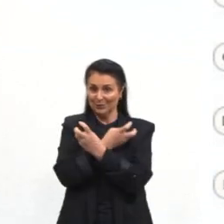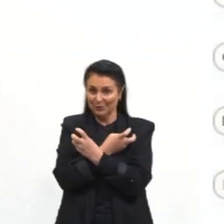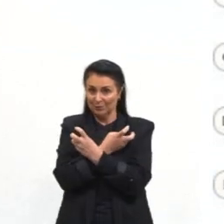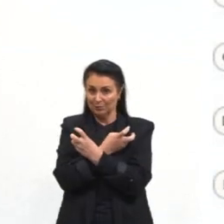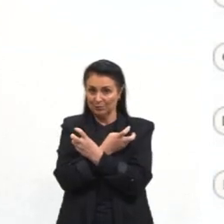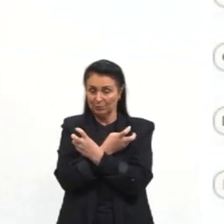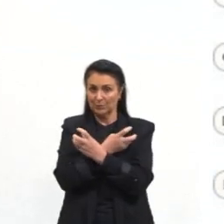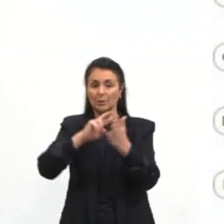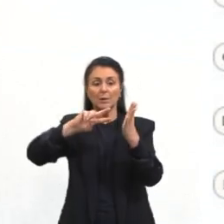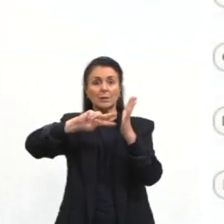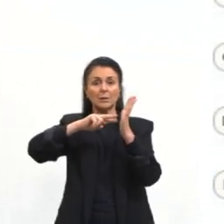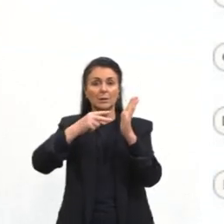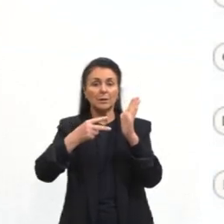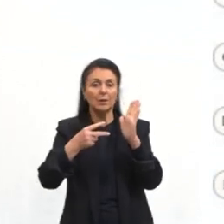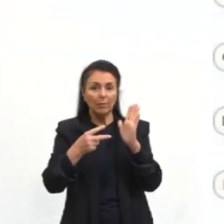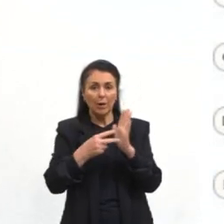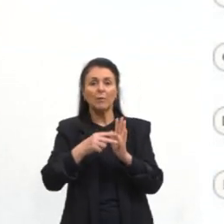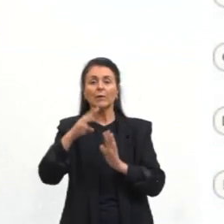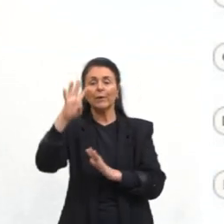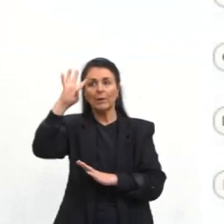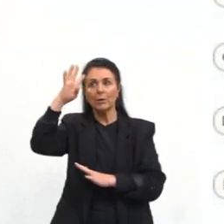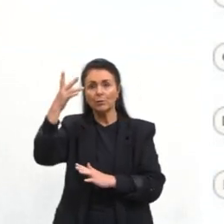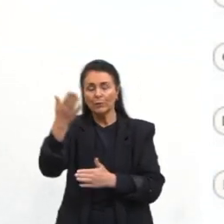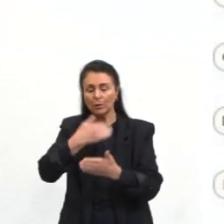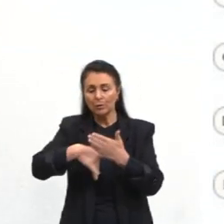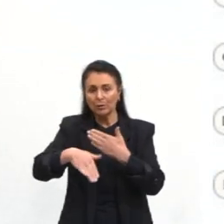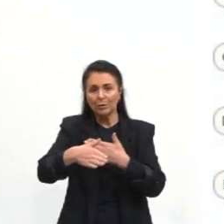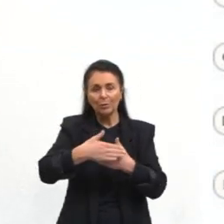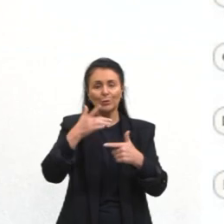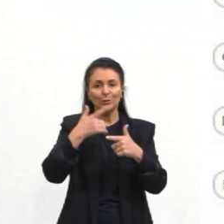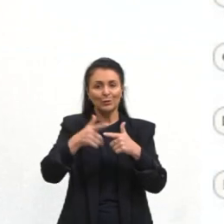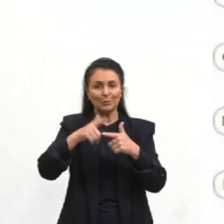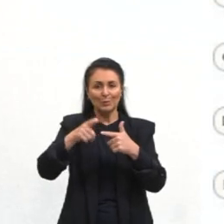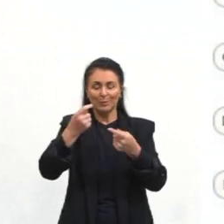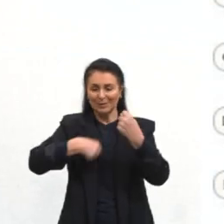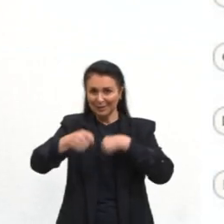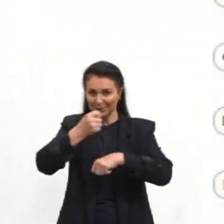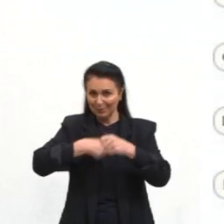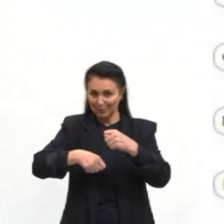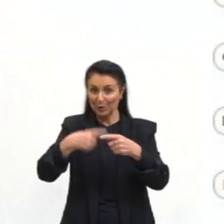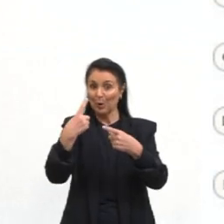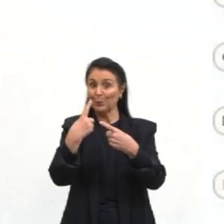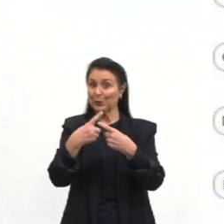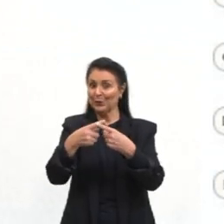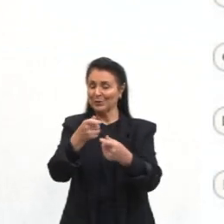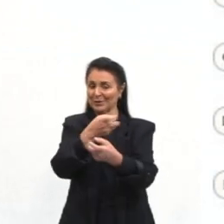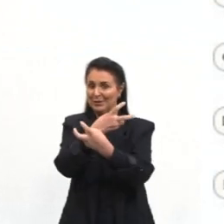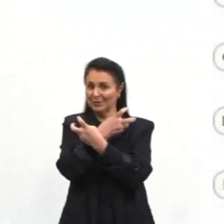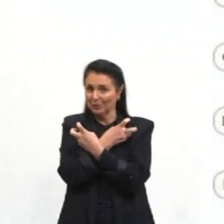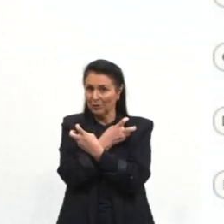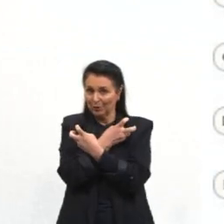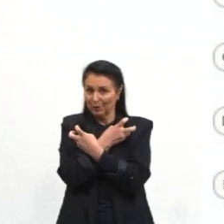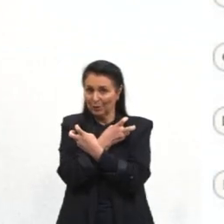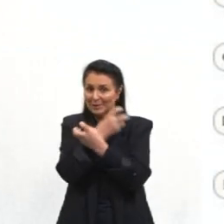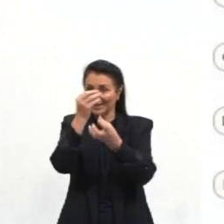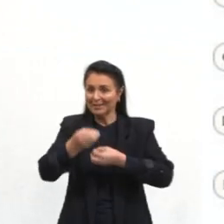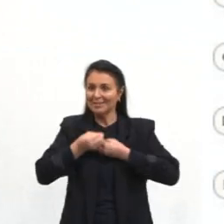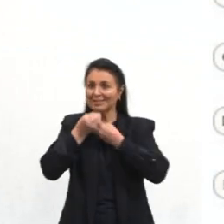significava solução para os problemas econômicos uma vez que os faraós sacrificavam aos deuses e suas